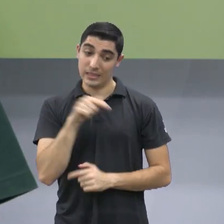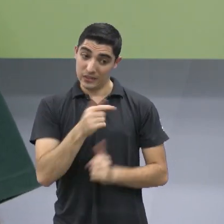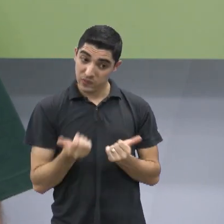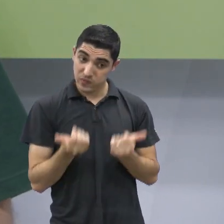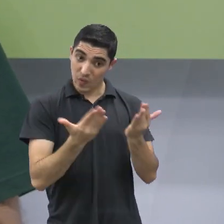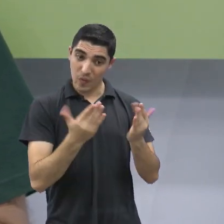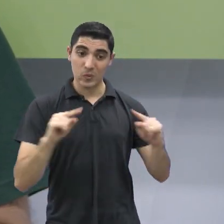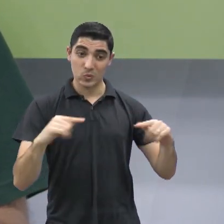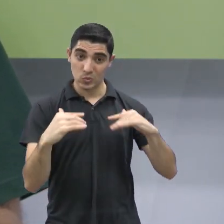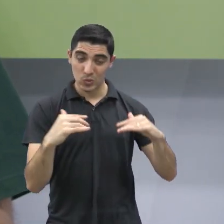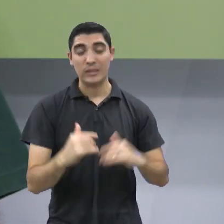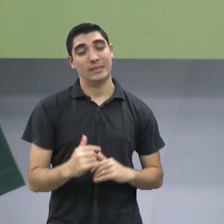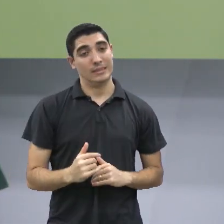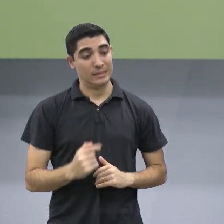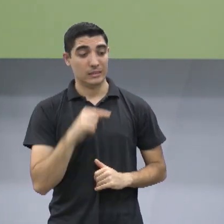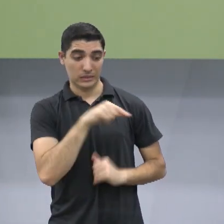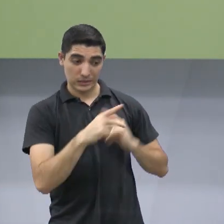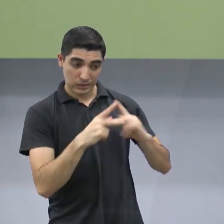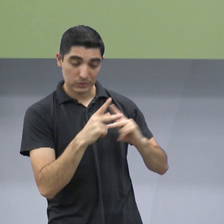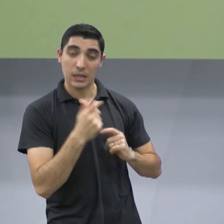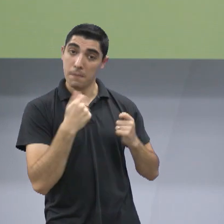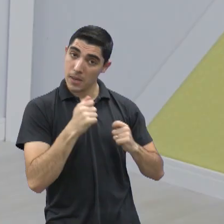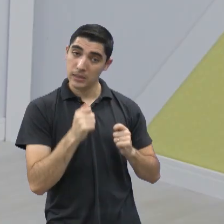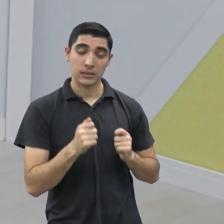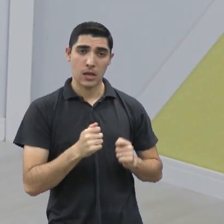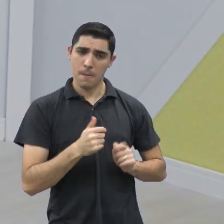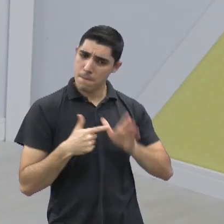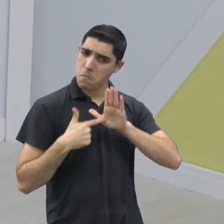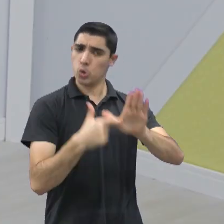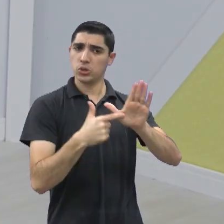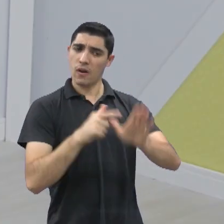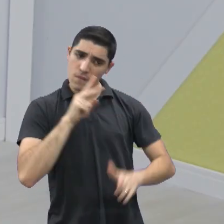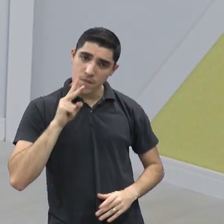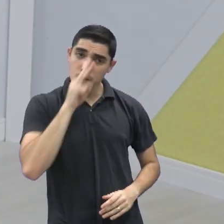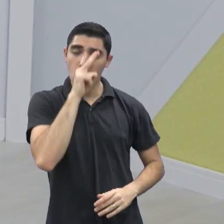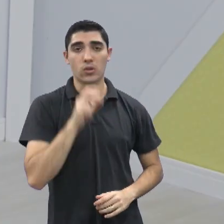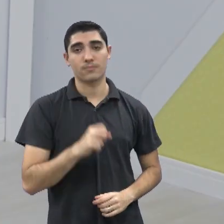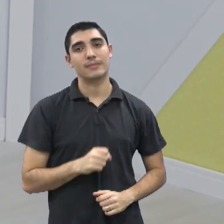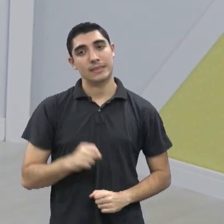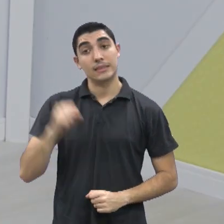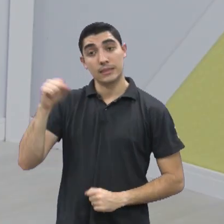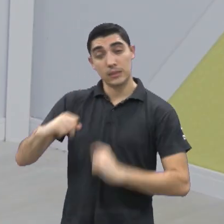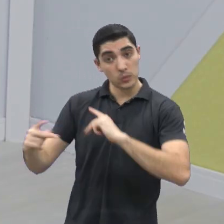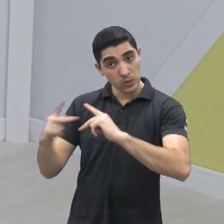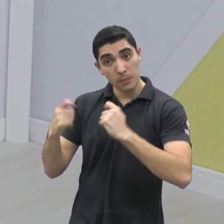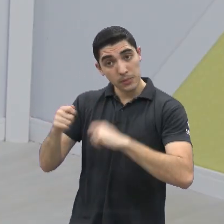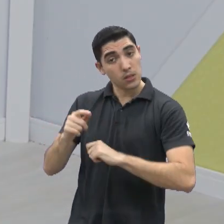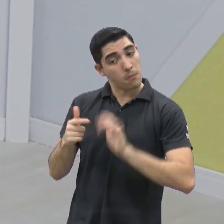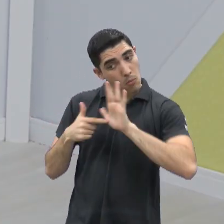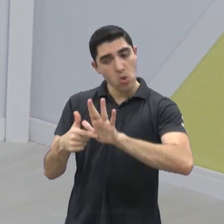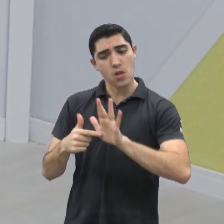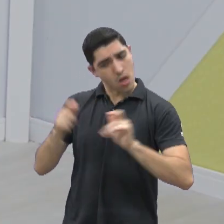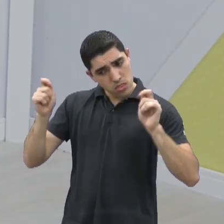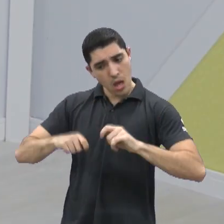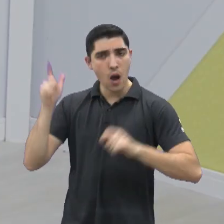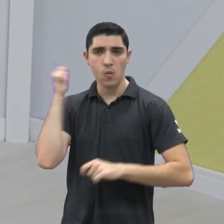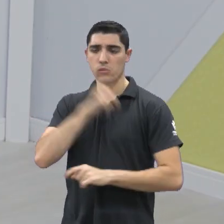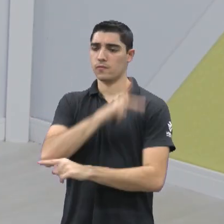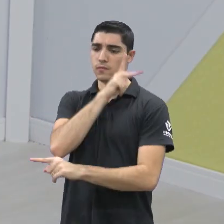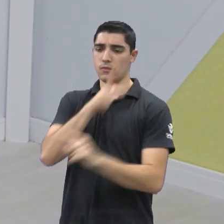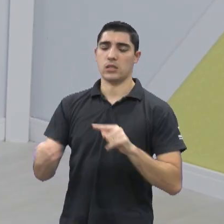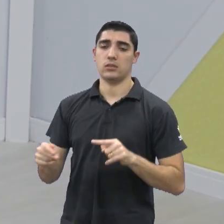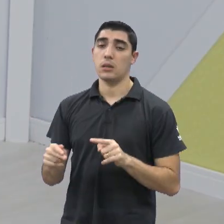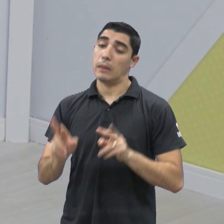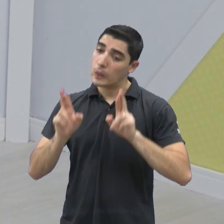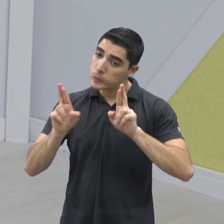se provar mais uma vez o time do São José. Pois é, tem que se reinventar e tentar pontuar aí dentro deste Campeonato Paulista para quem sabe ainda sonhar